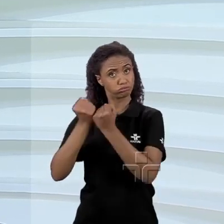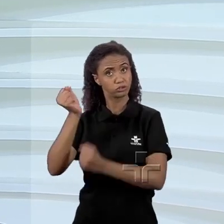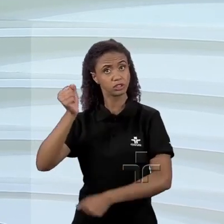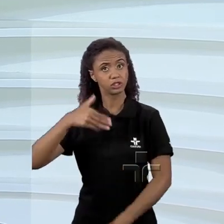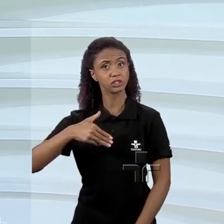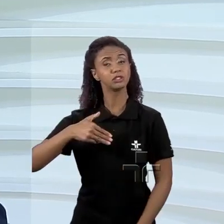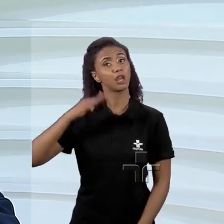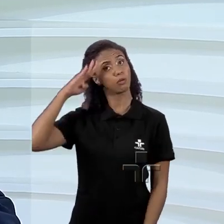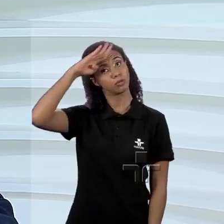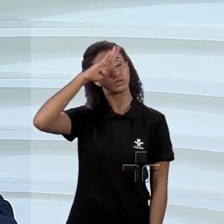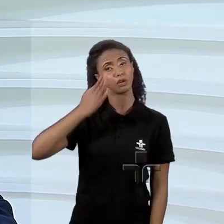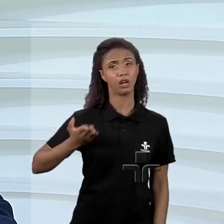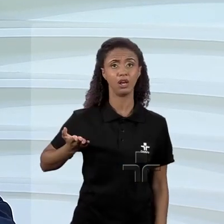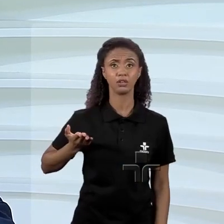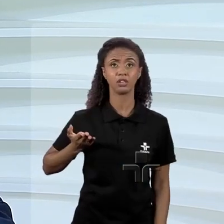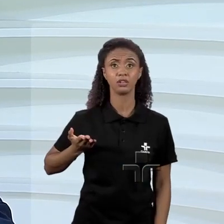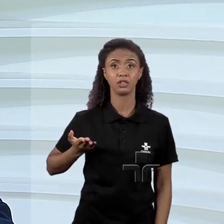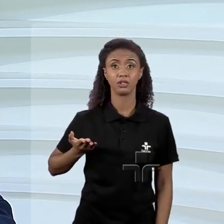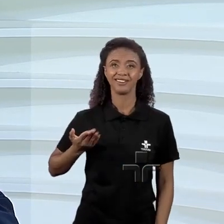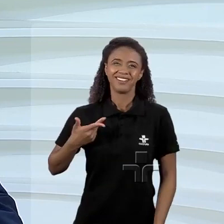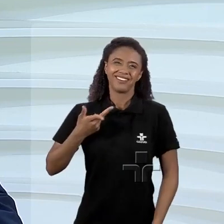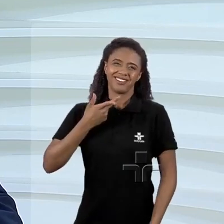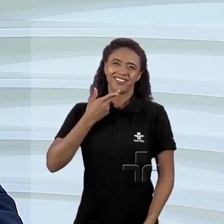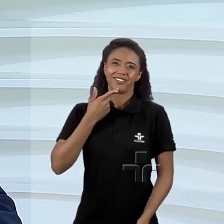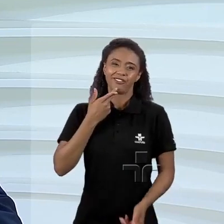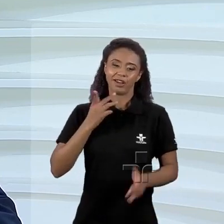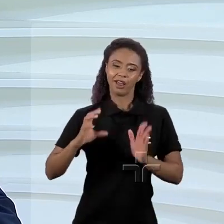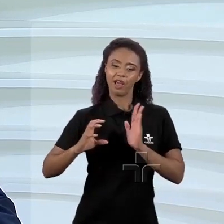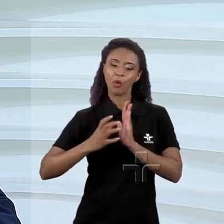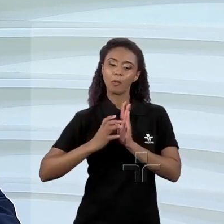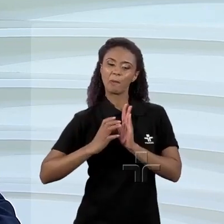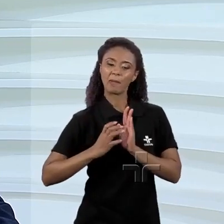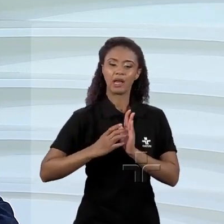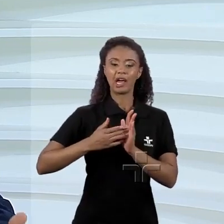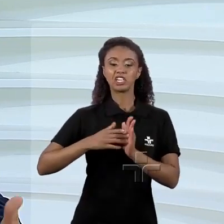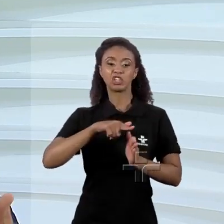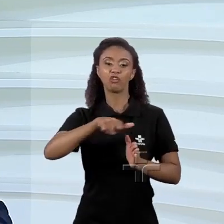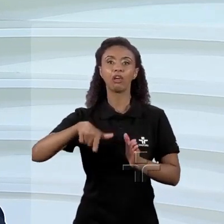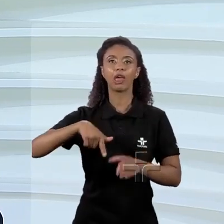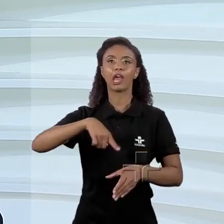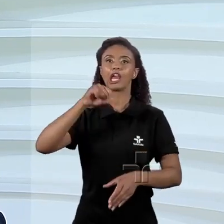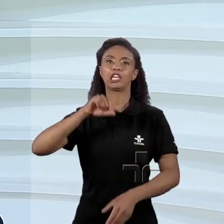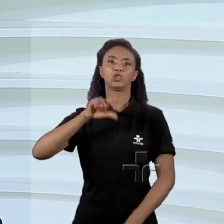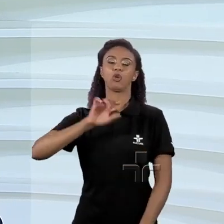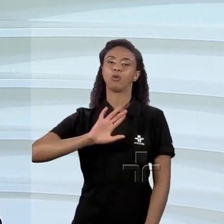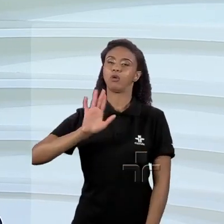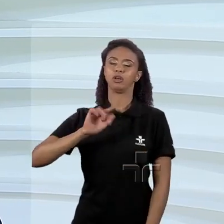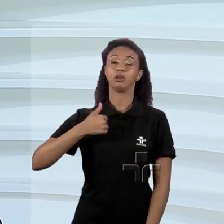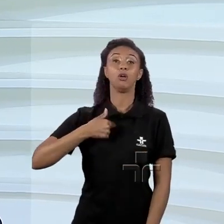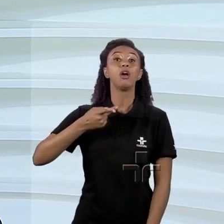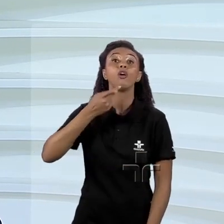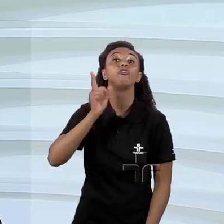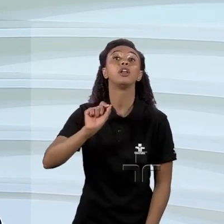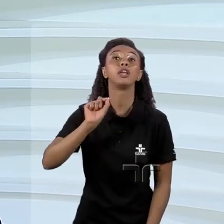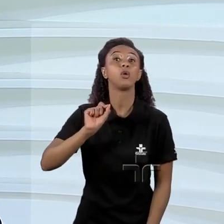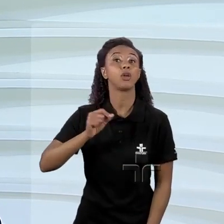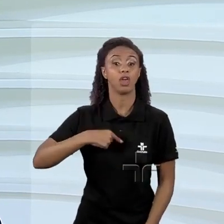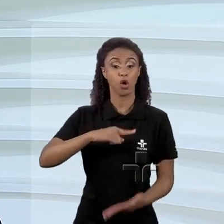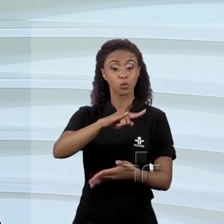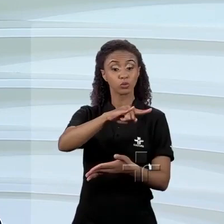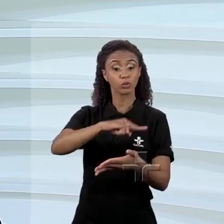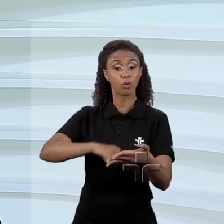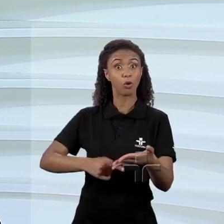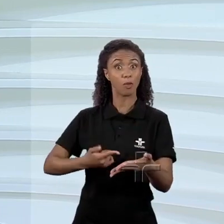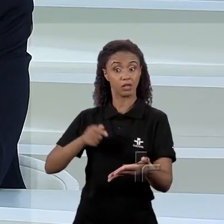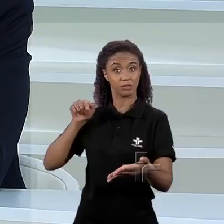de Jair Bolsonaro. Não pedi que o partido fizesse essa opção, mas disse que não aceitaria um documento que foi lido